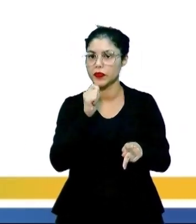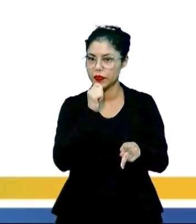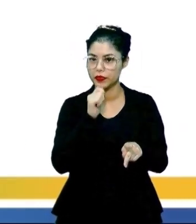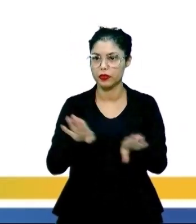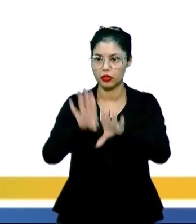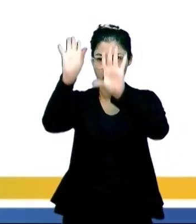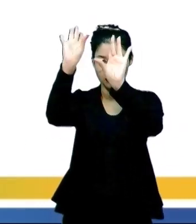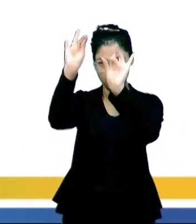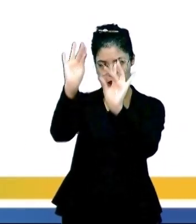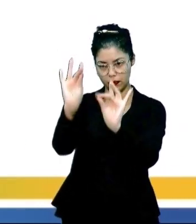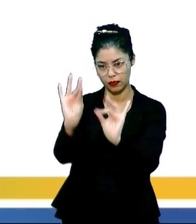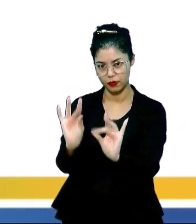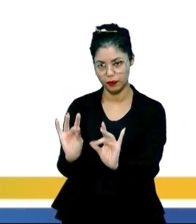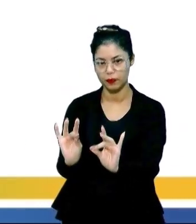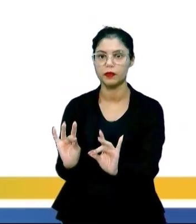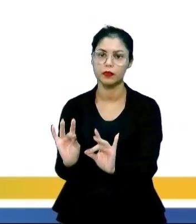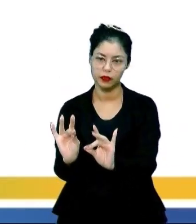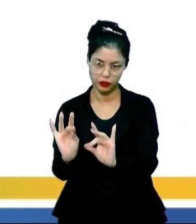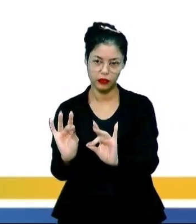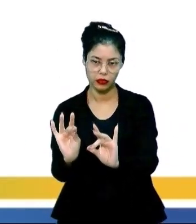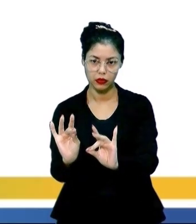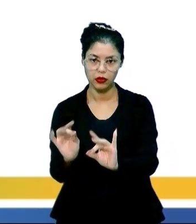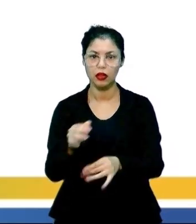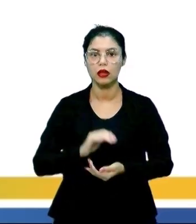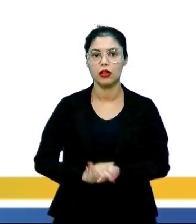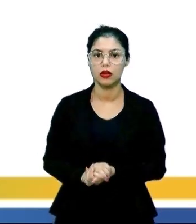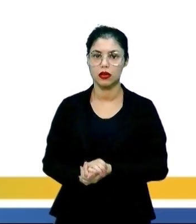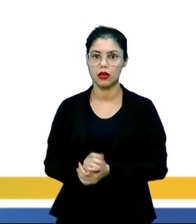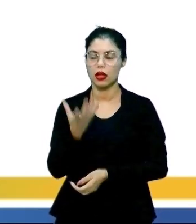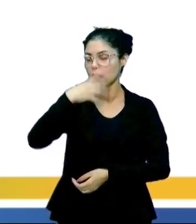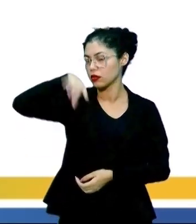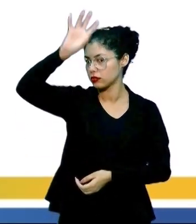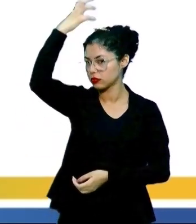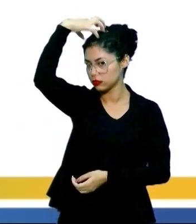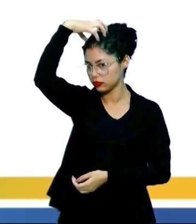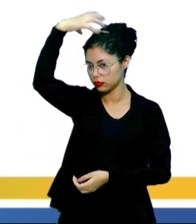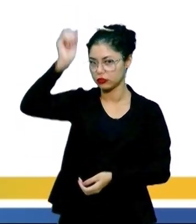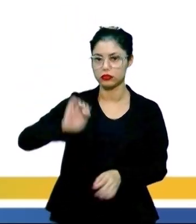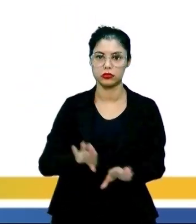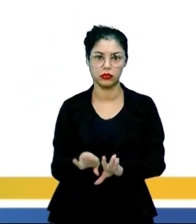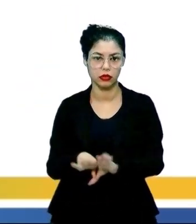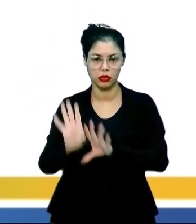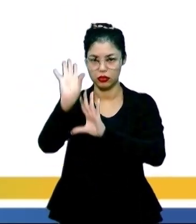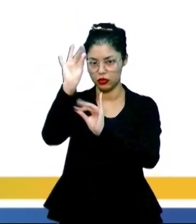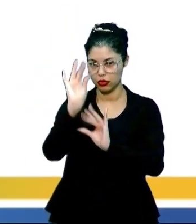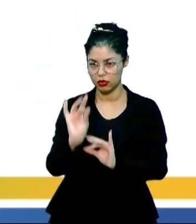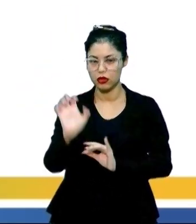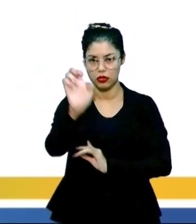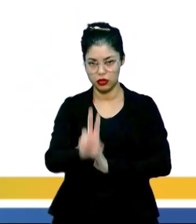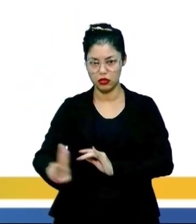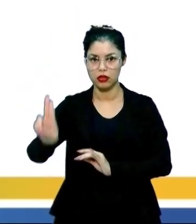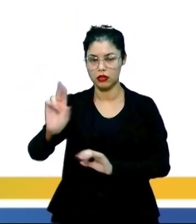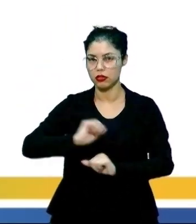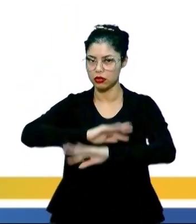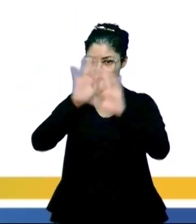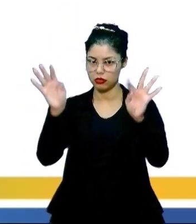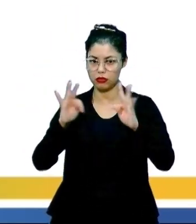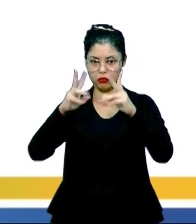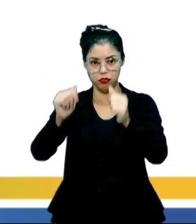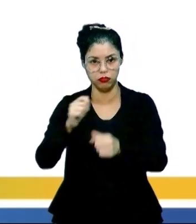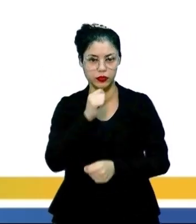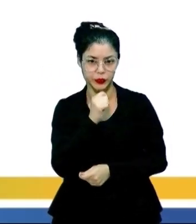Observe o detalhe dessa obra, a coroa em cima. É um estilo também europeu. Claro que não é